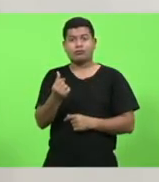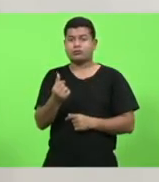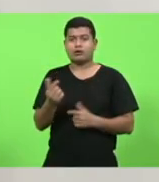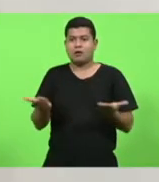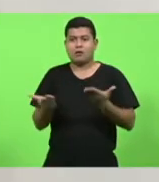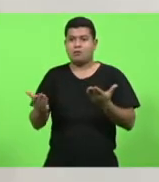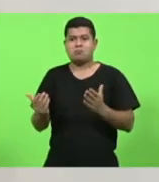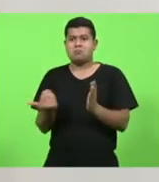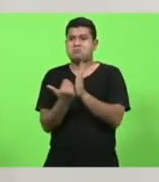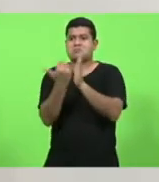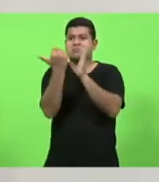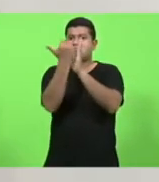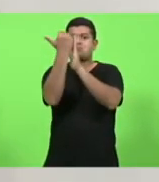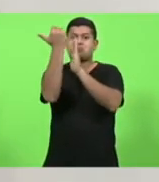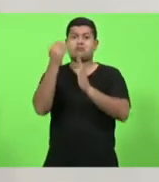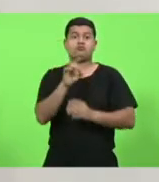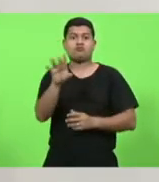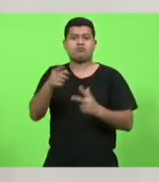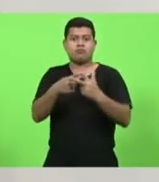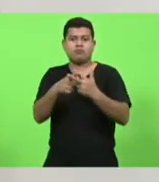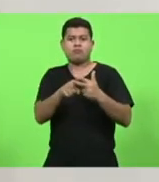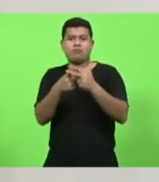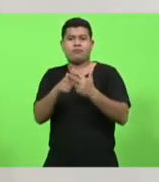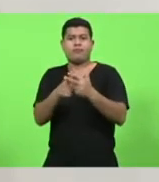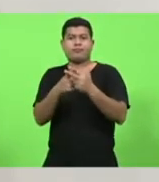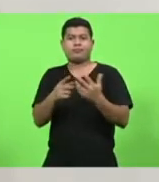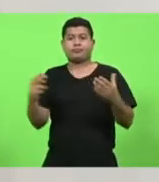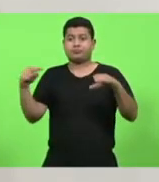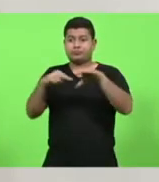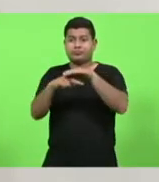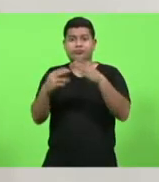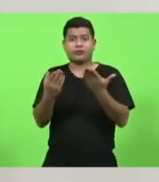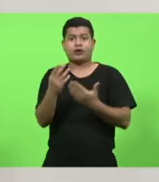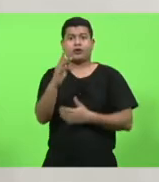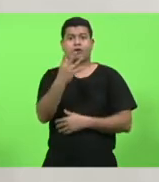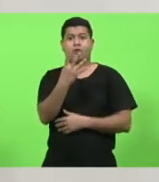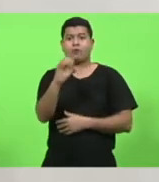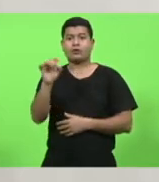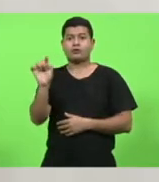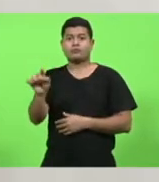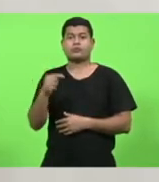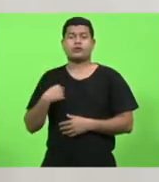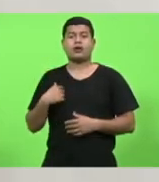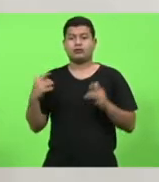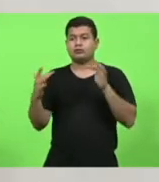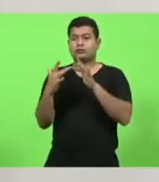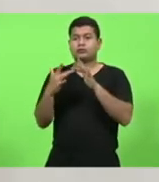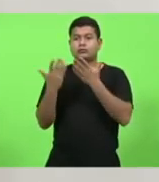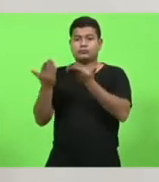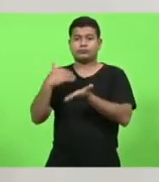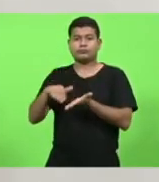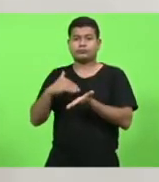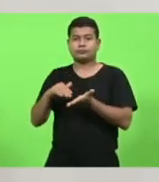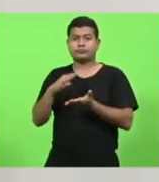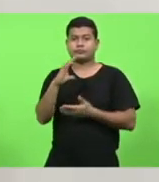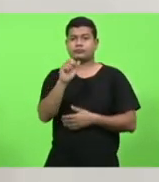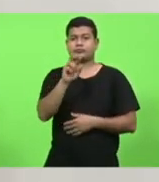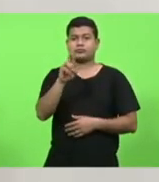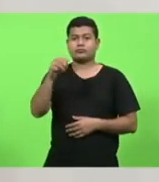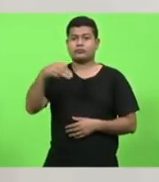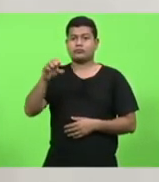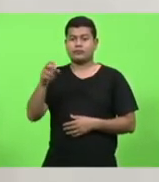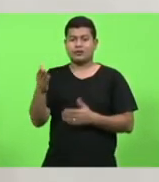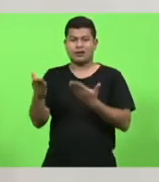os valores. Então, só para arrumar um equipamento, R$ 400 mil. E aí eu entrei em contato com a secretária, deputada Carmen Zanotto,